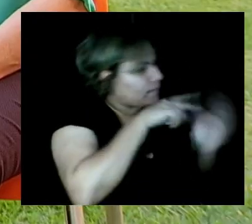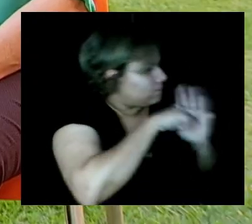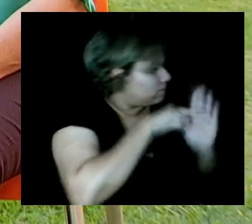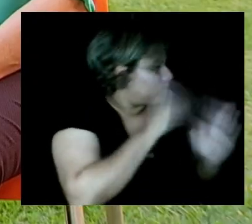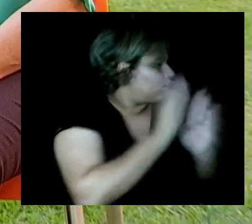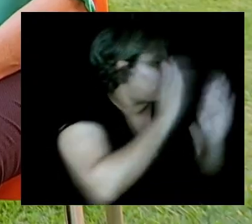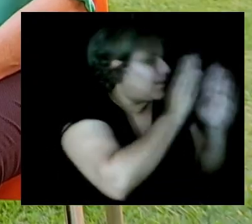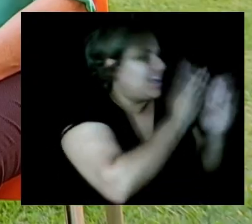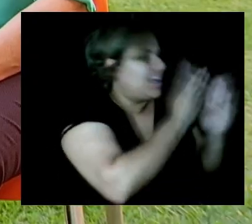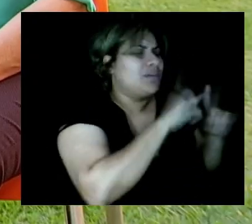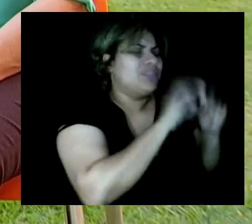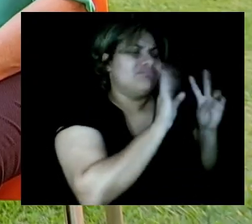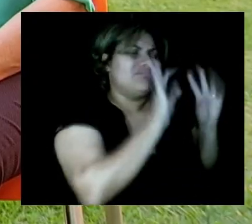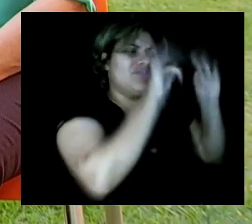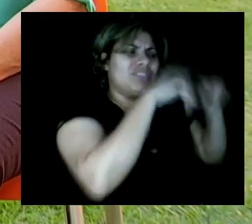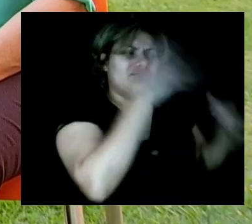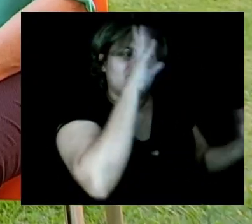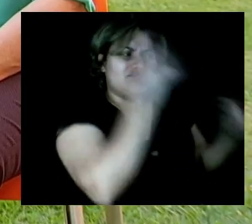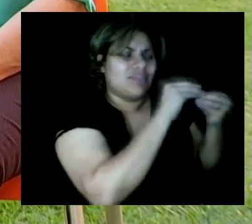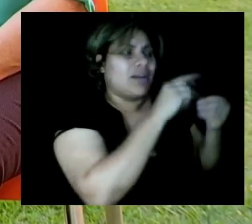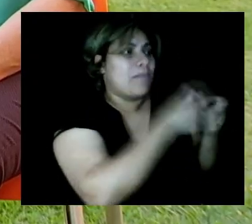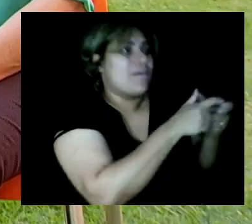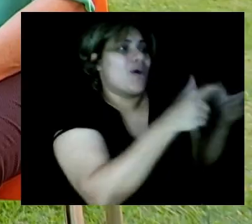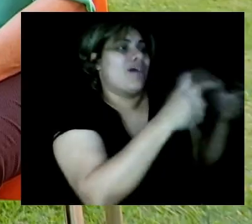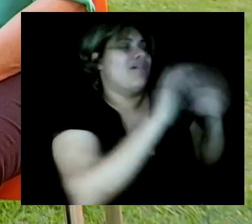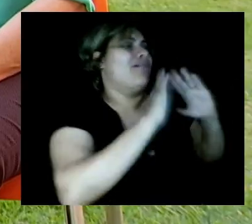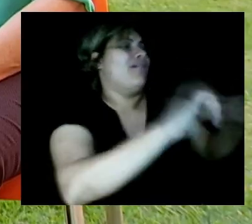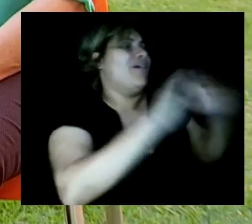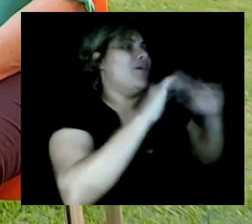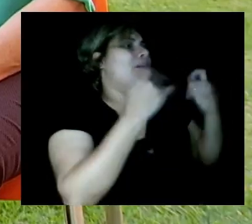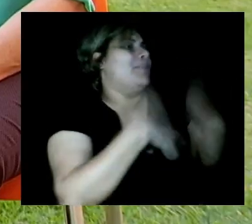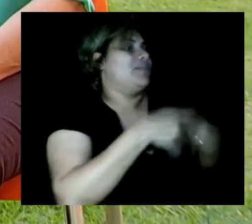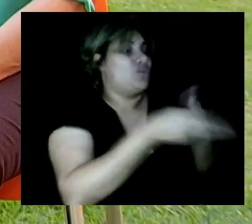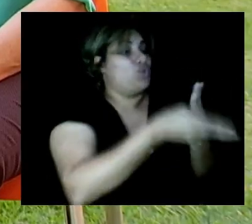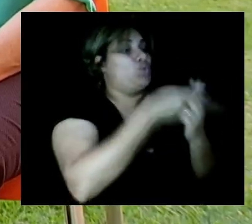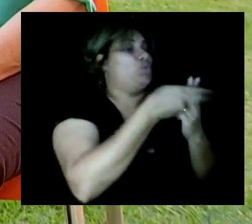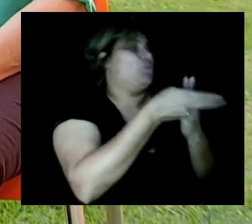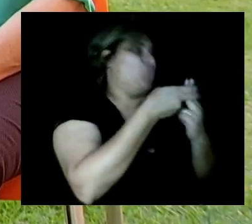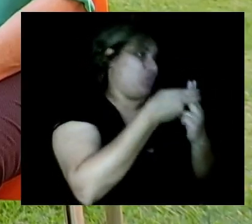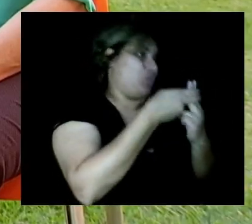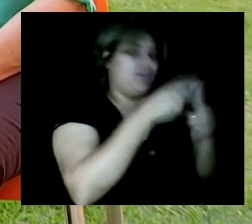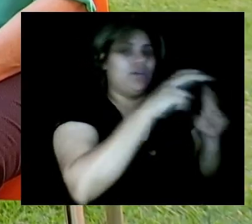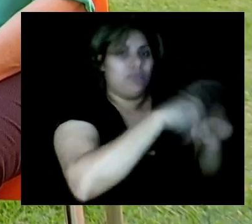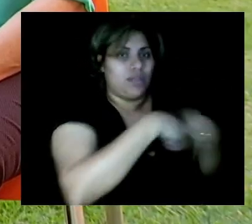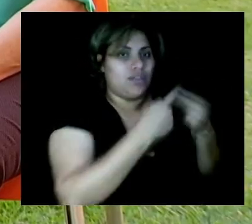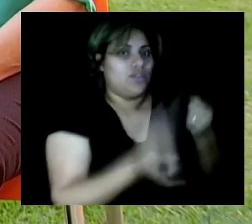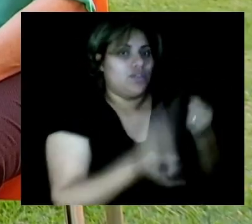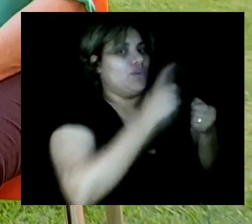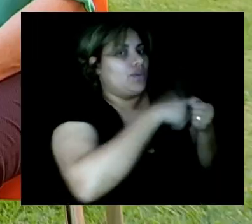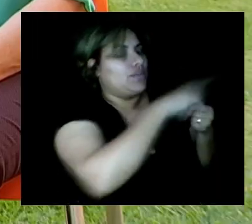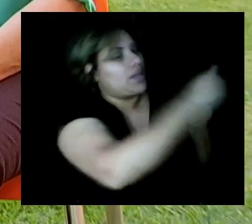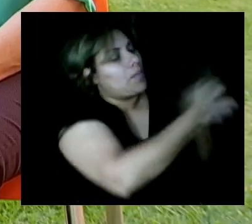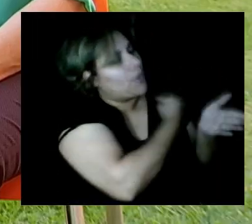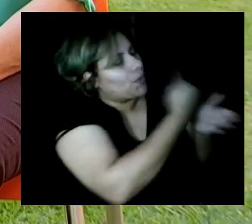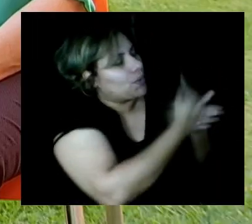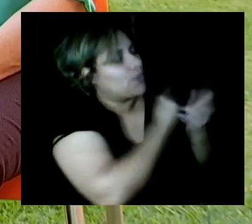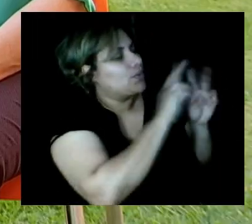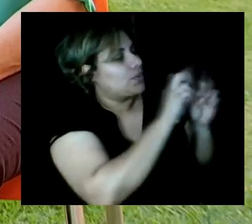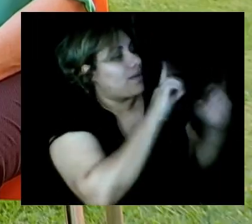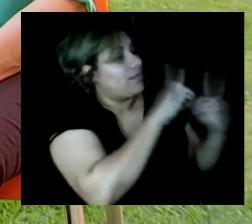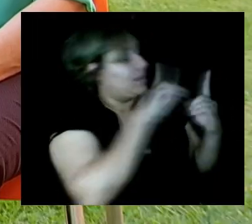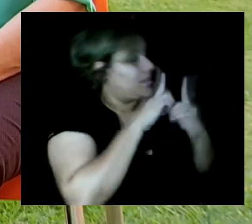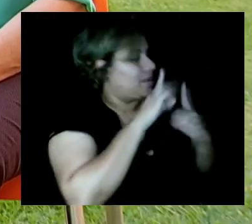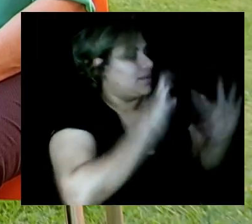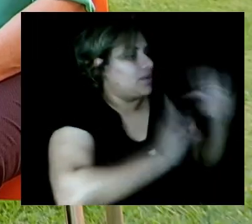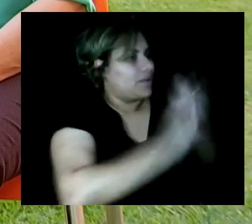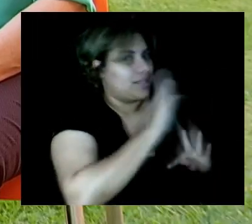que a demanda maior aí é o SUS. E voltando no que você perguntou referente aos atendimentos terapêuticos particular, nós